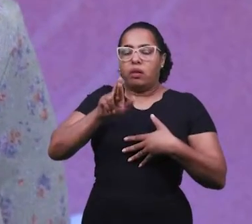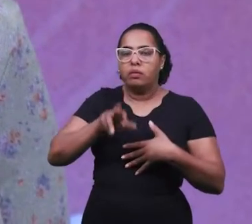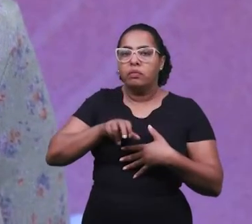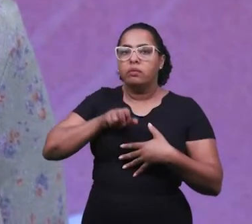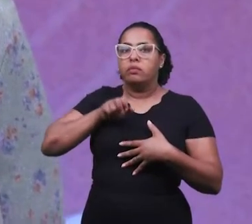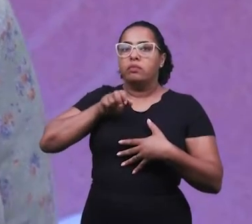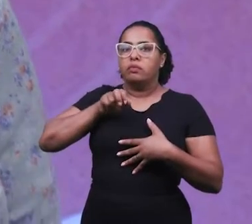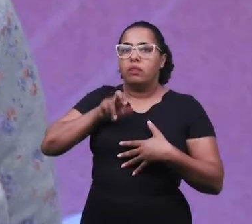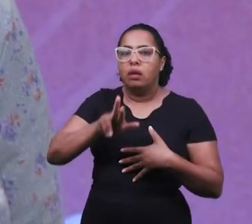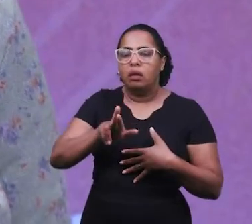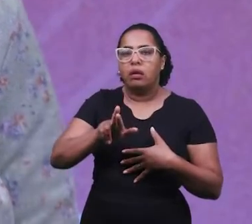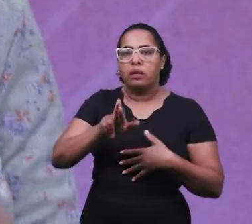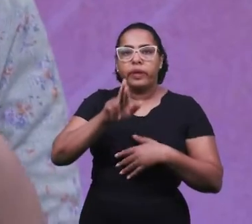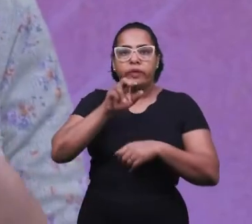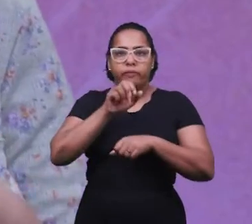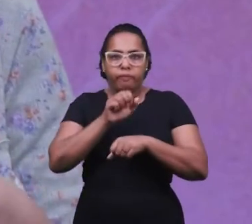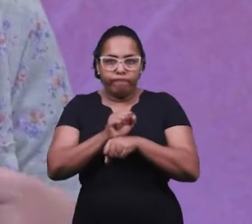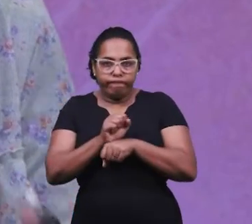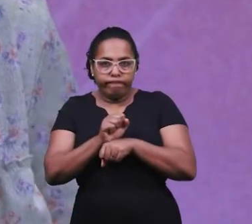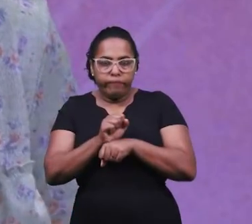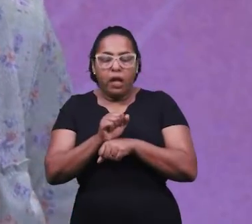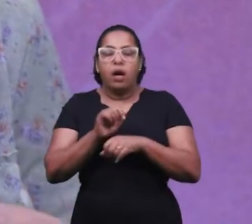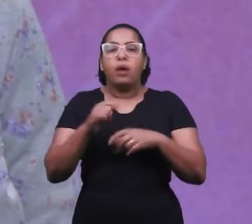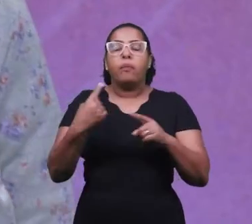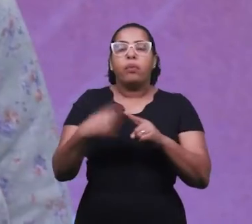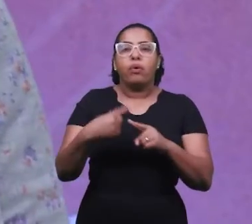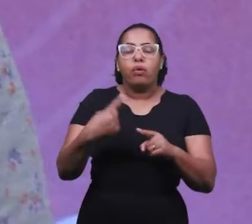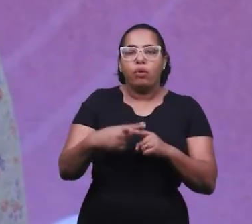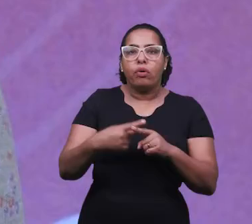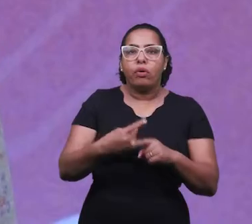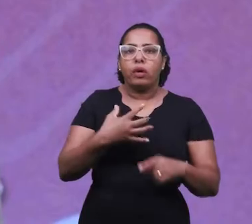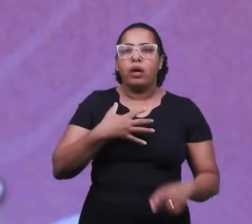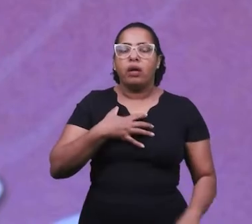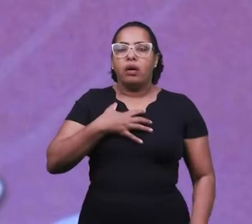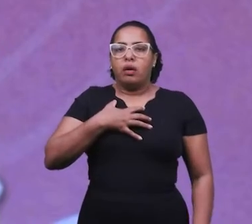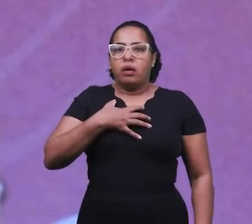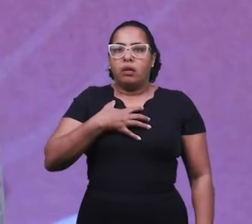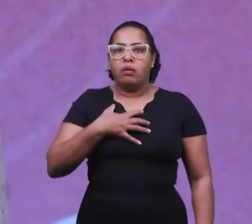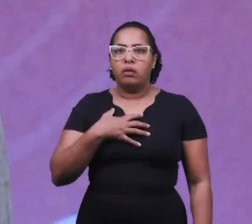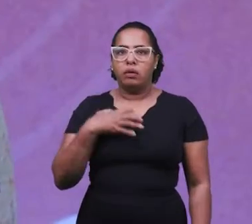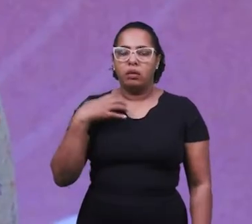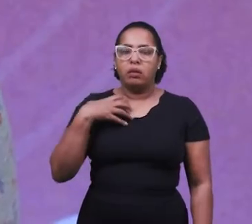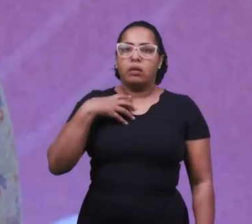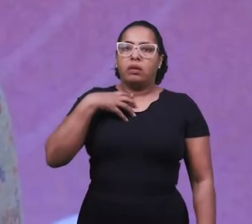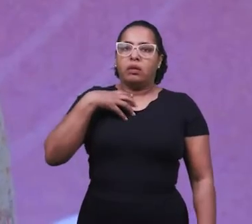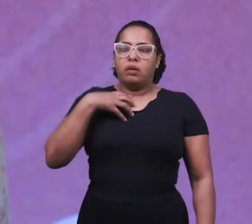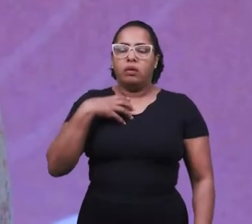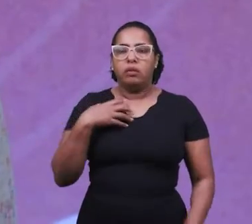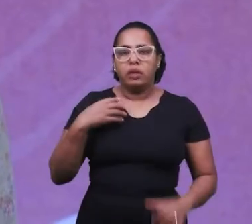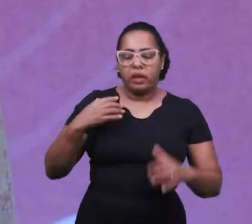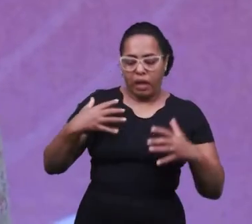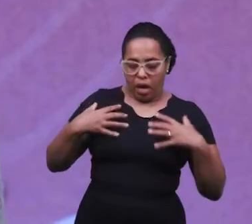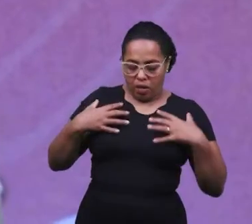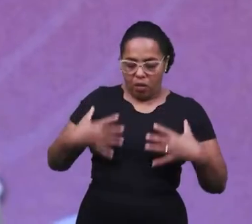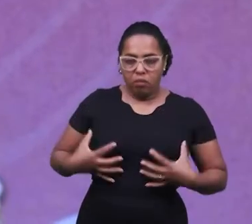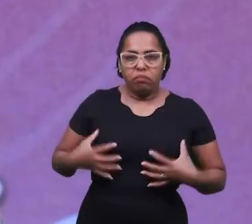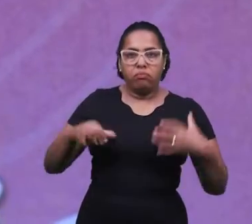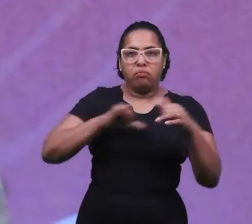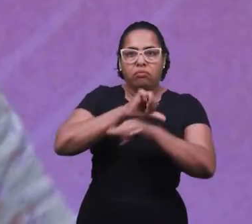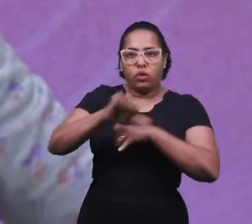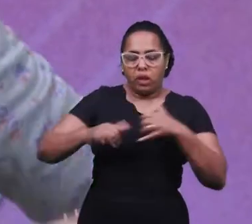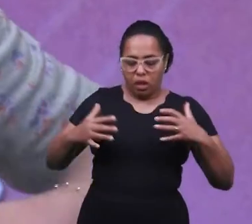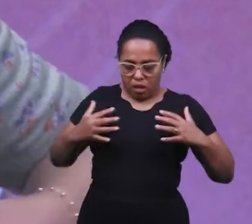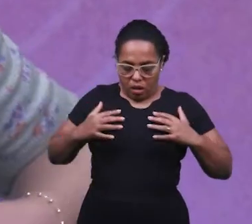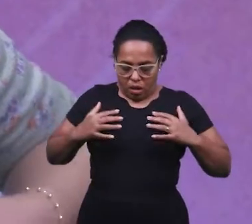desse adolescente ainda é instável, porque o aparelho respiratório dele está sofrendo mudanças